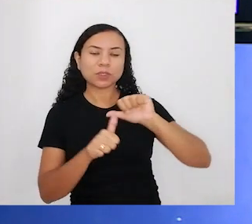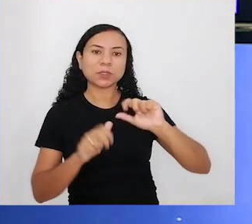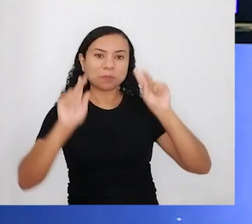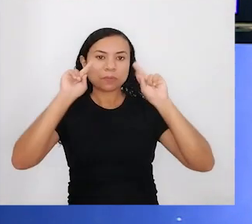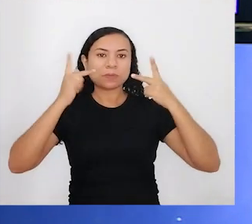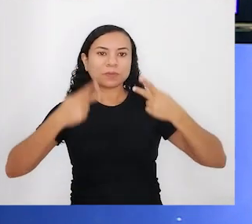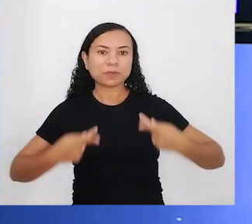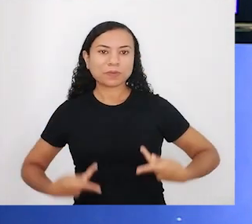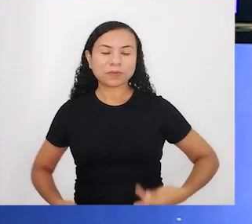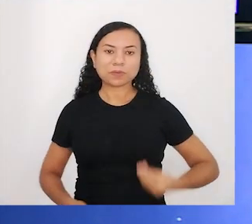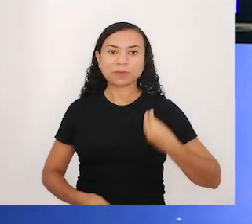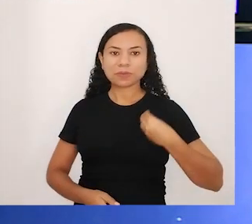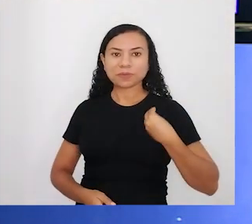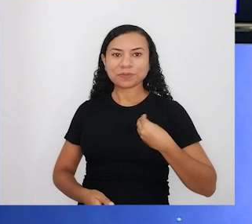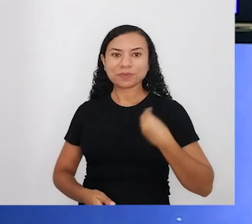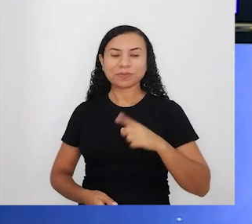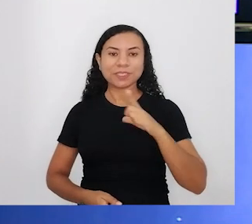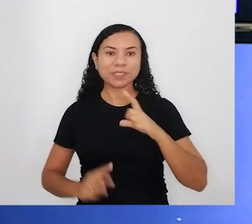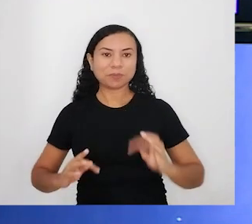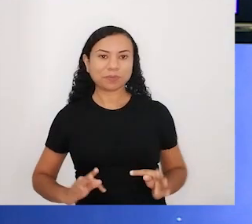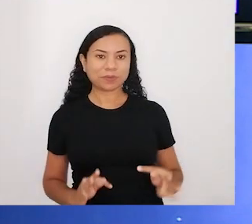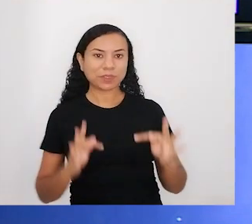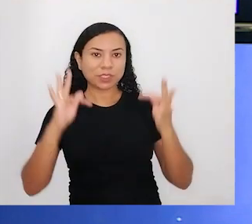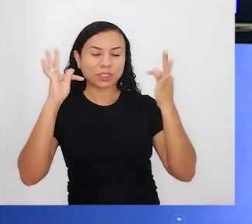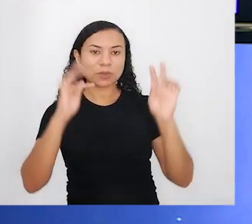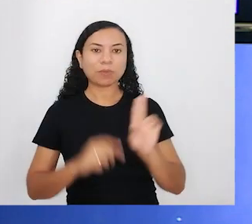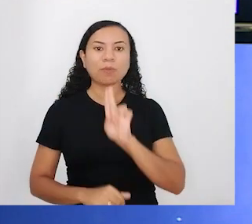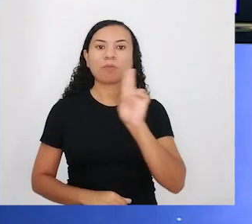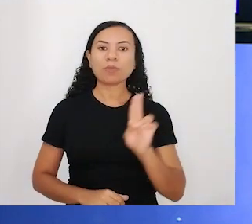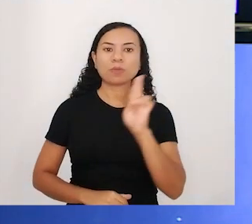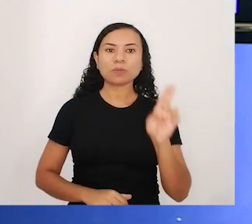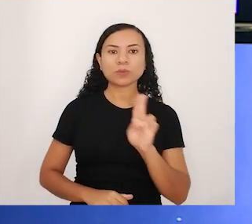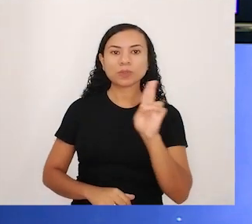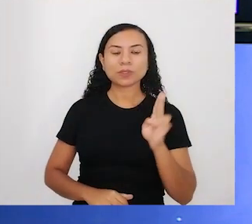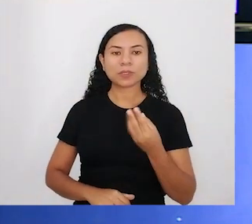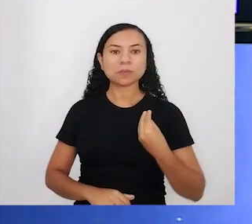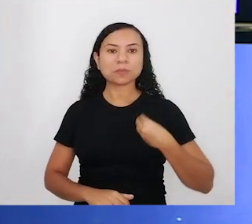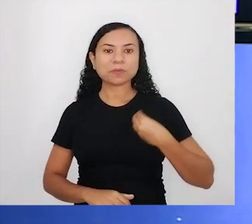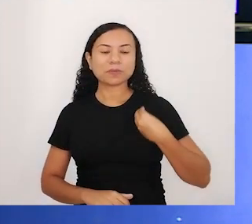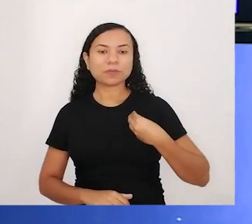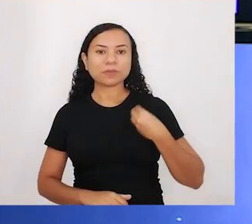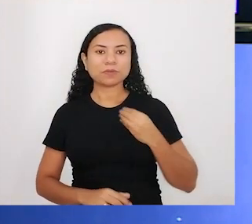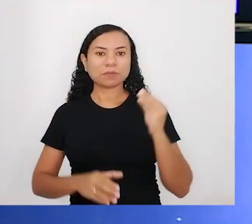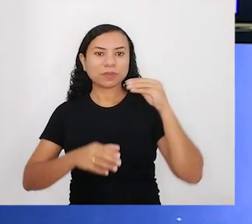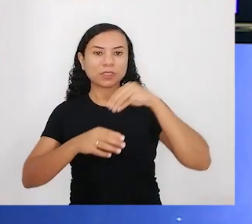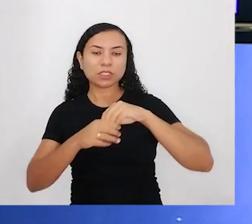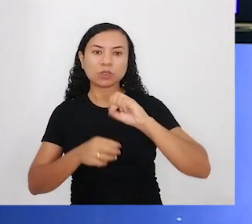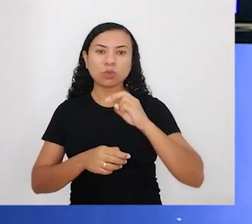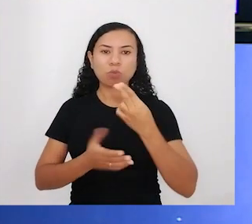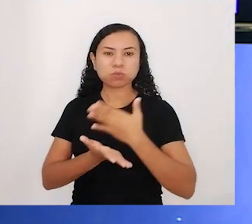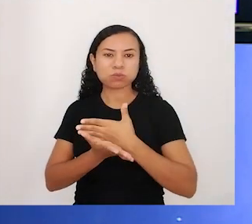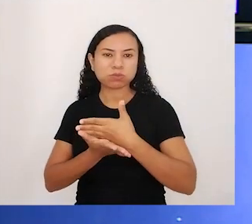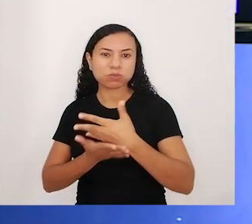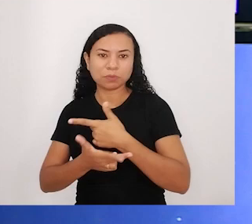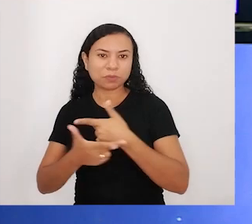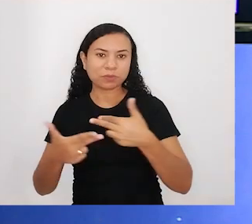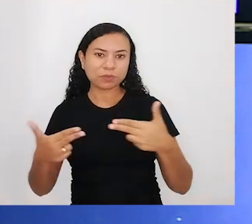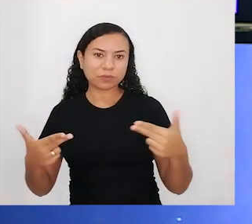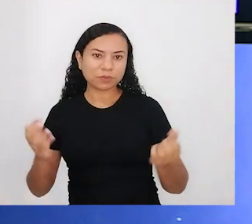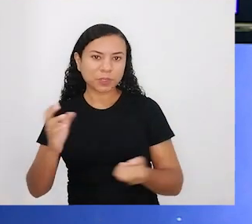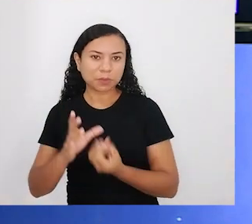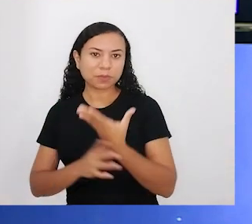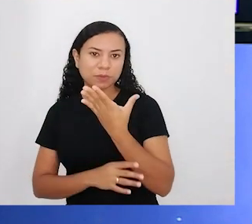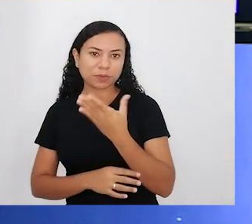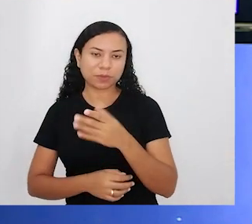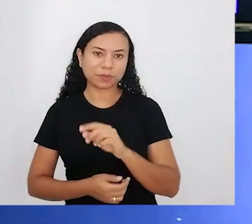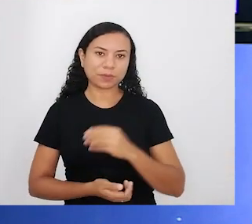seja, a tecnologia que é utilizada a partir de organismos vivos ou da matéria-prima, os produtos feitos a partir